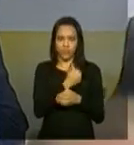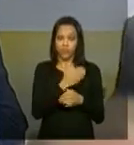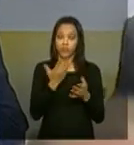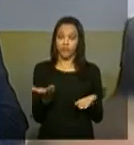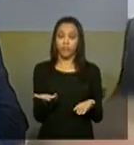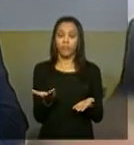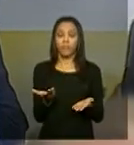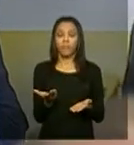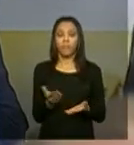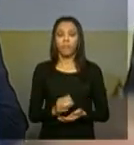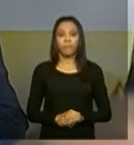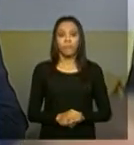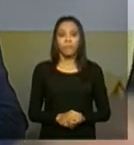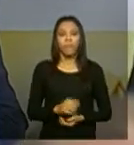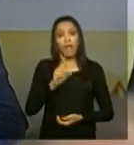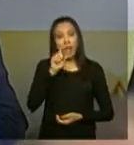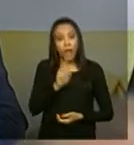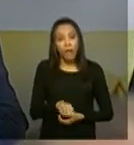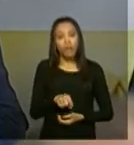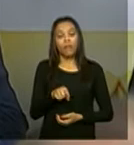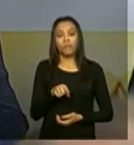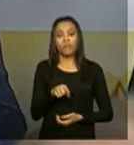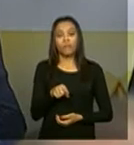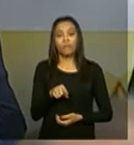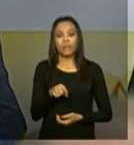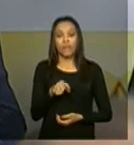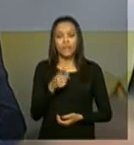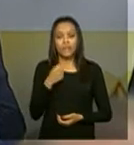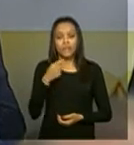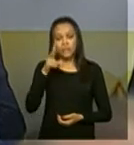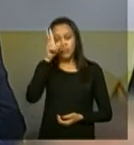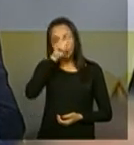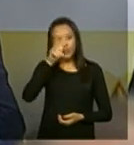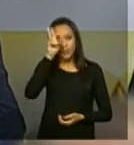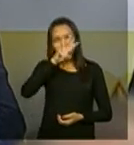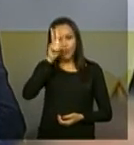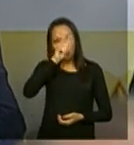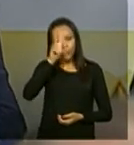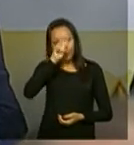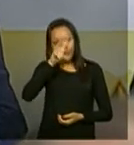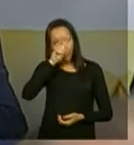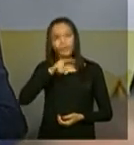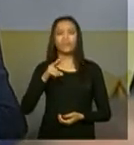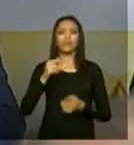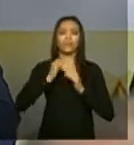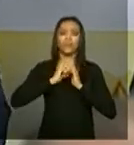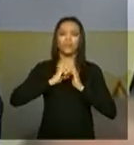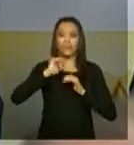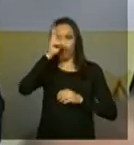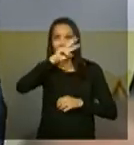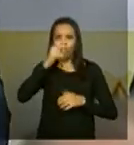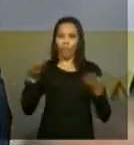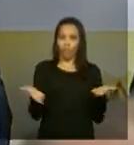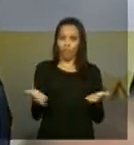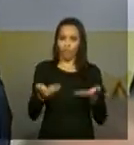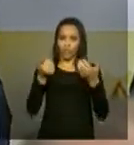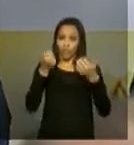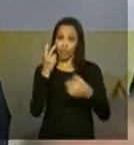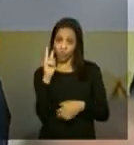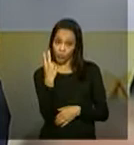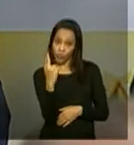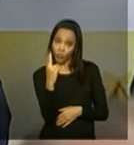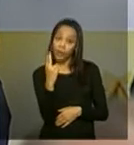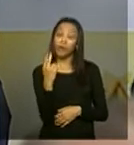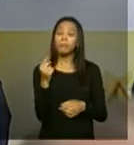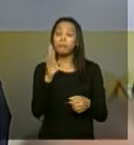então é é este resgate também do papel histórico do significado e principalmente